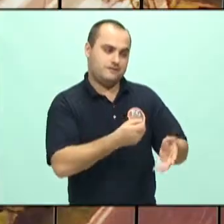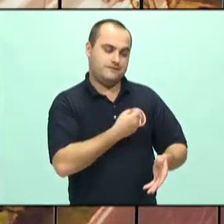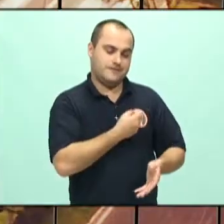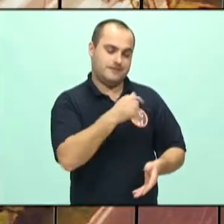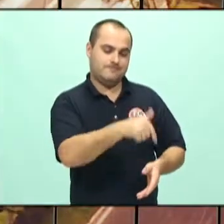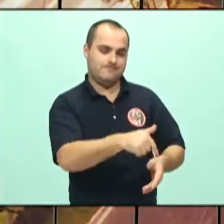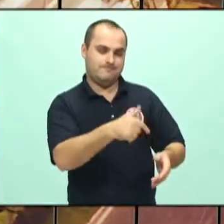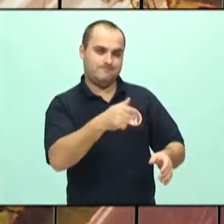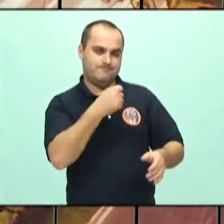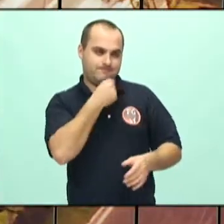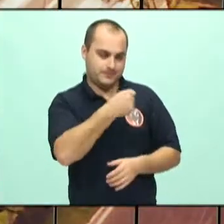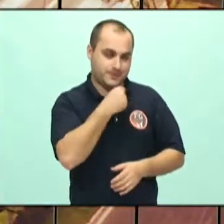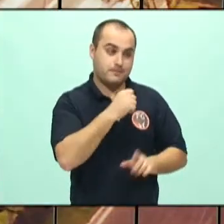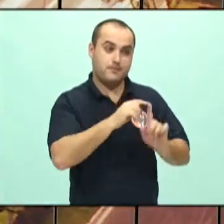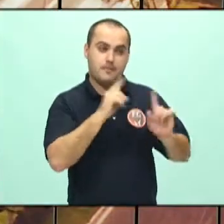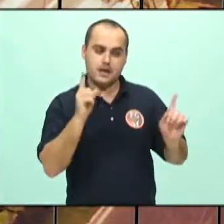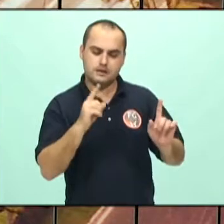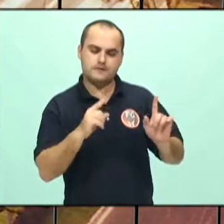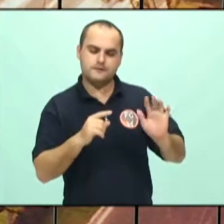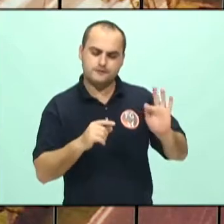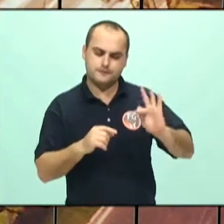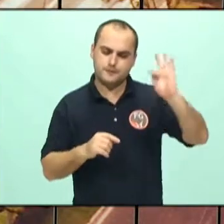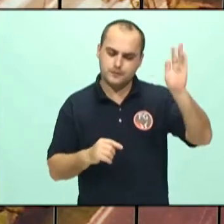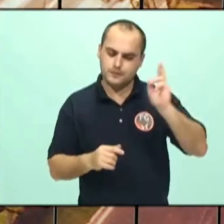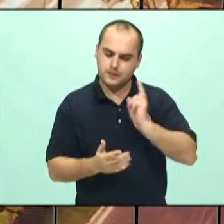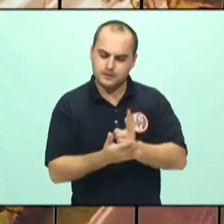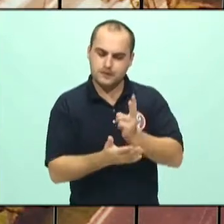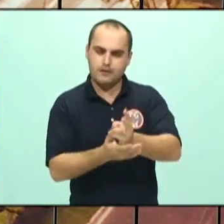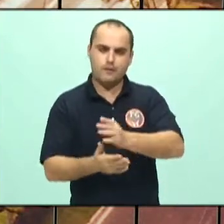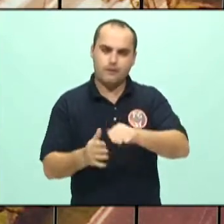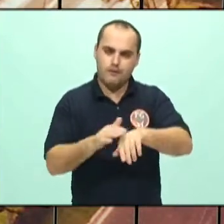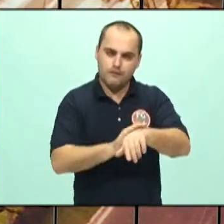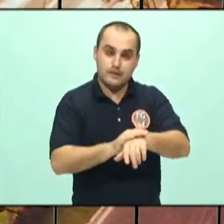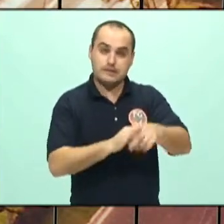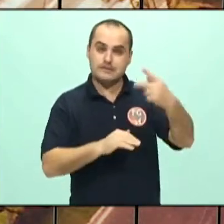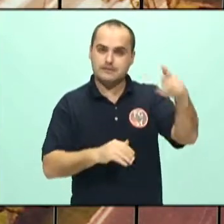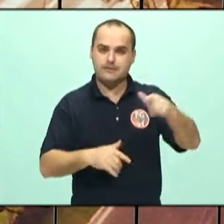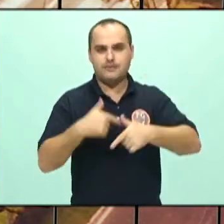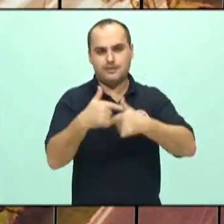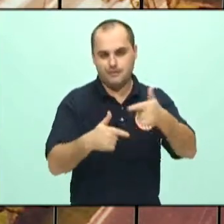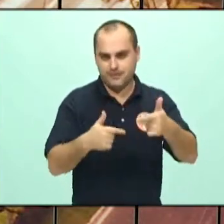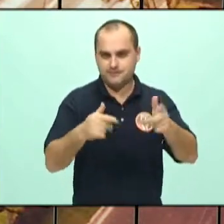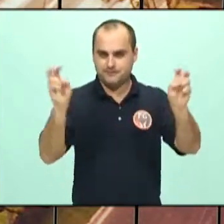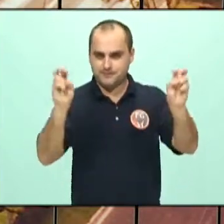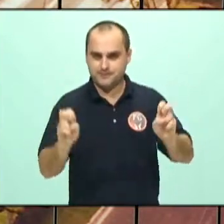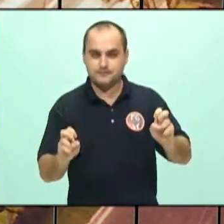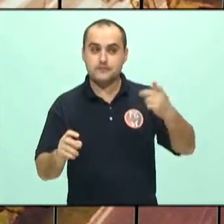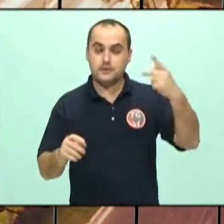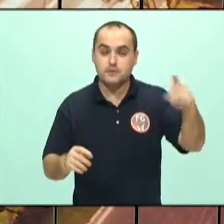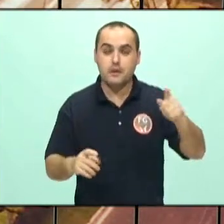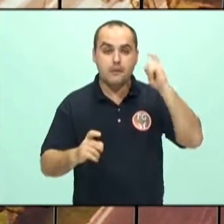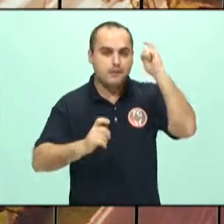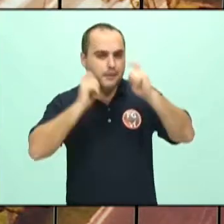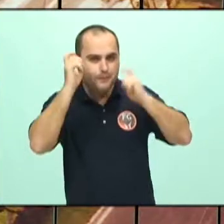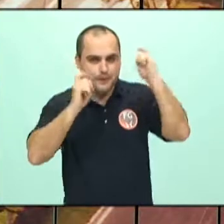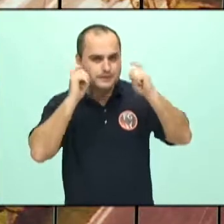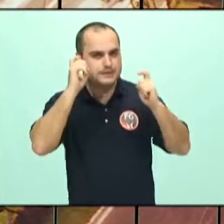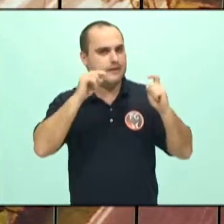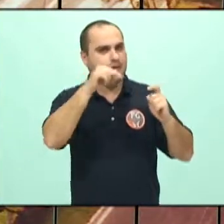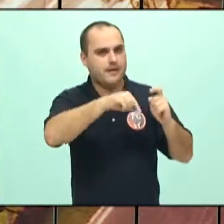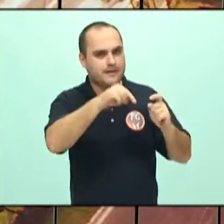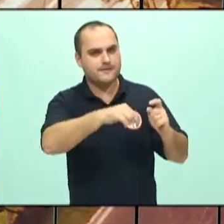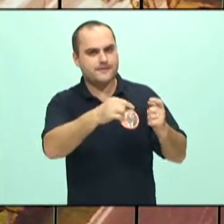vereador Rubens também foi extremamente positiva, né? E acho que as alternativas que foram apresentadas, a alternativa que foi apresentada é uma alternativa